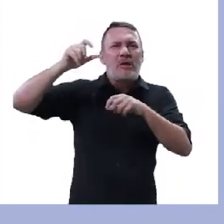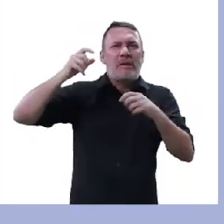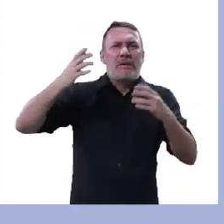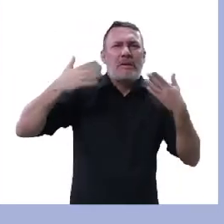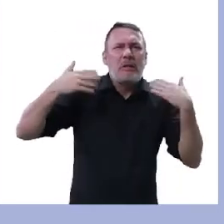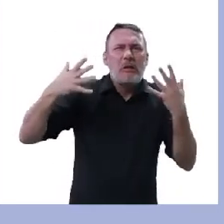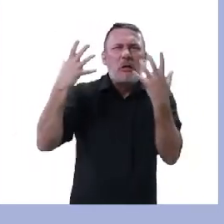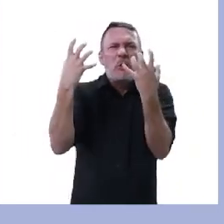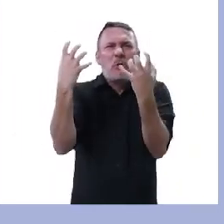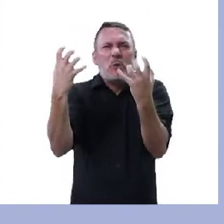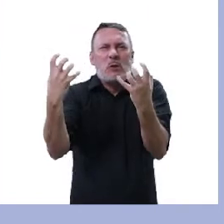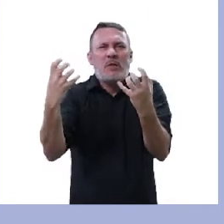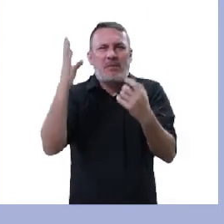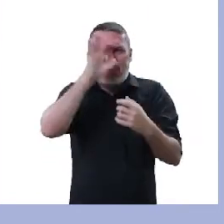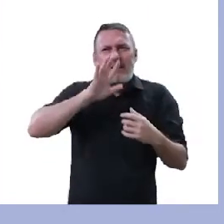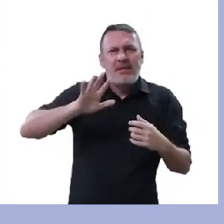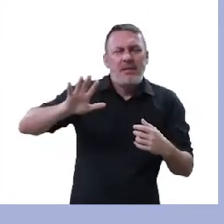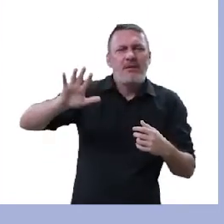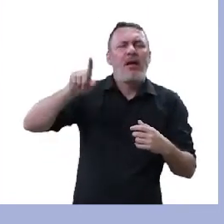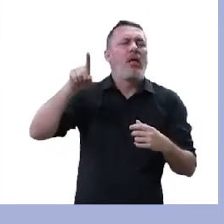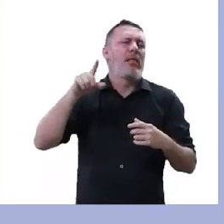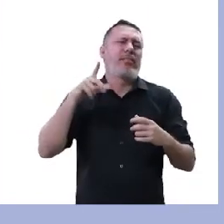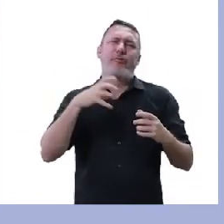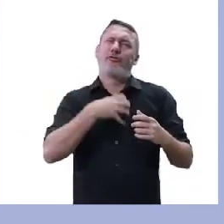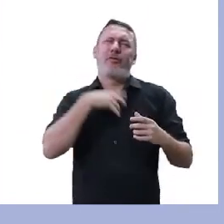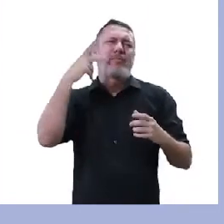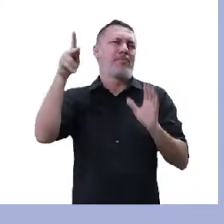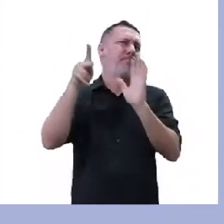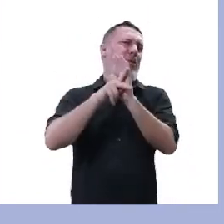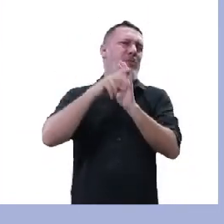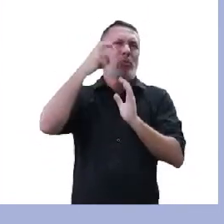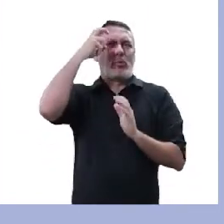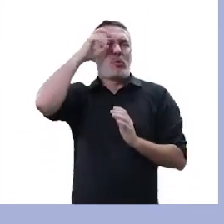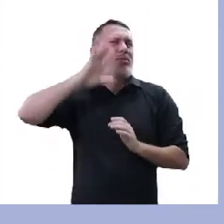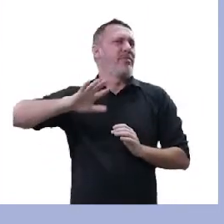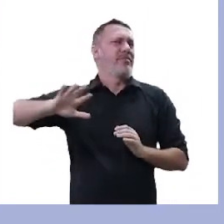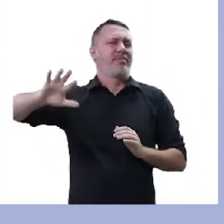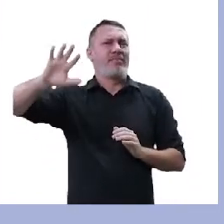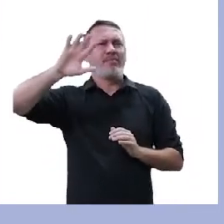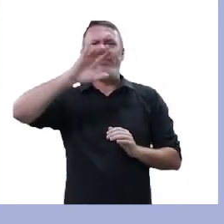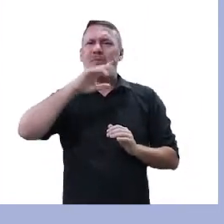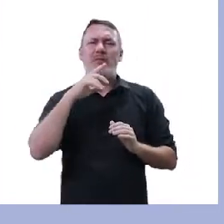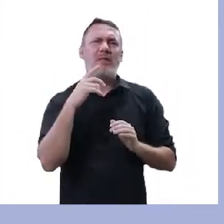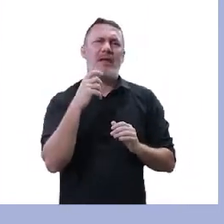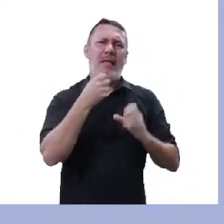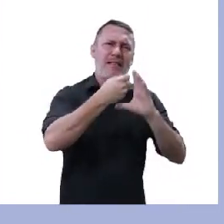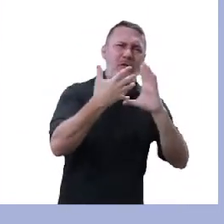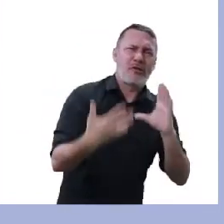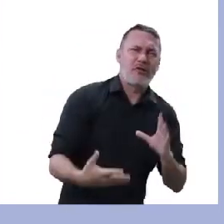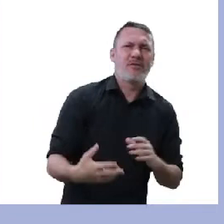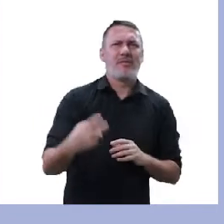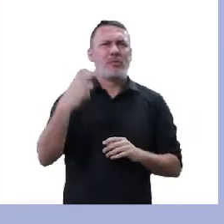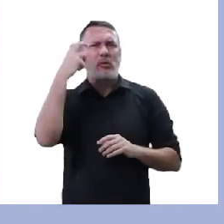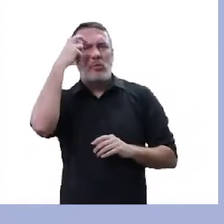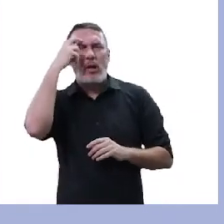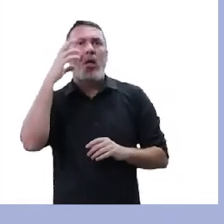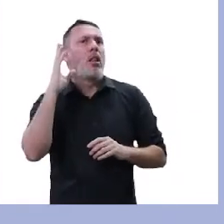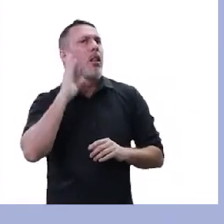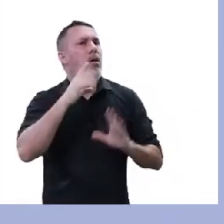pessoas acabam gostando, olha que bacana, que legal o jeito de falar, olha as características, olha a cultura.